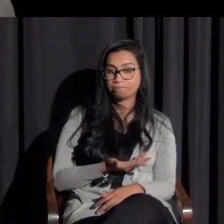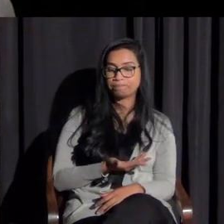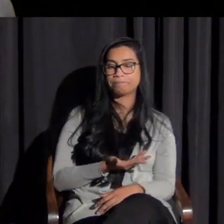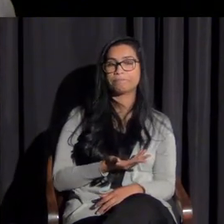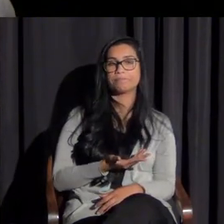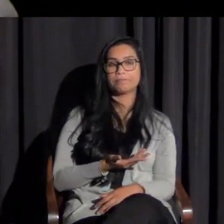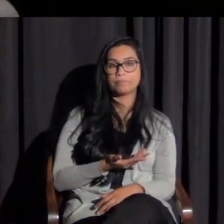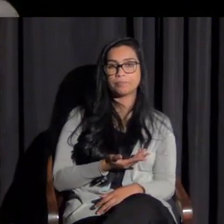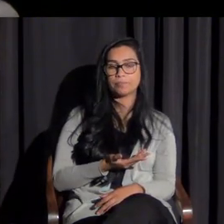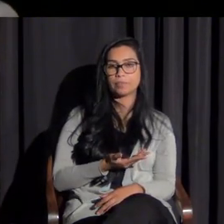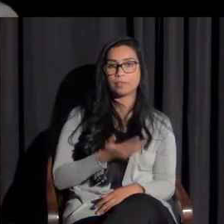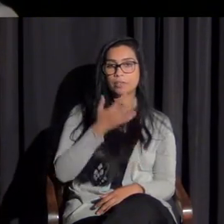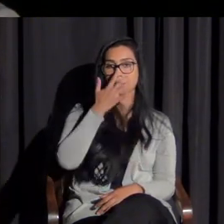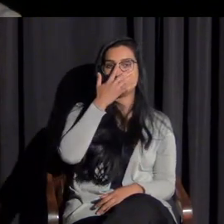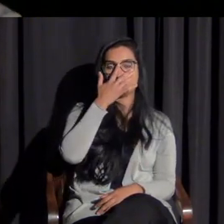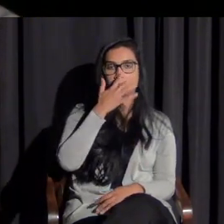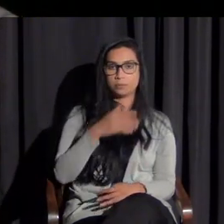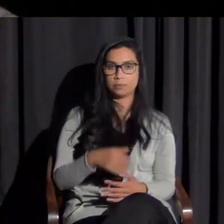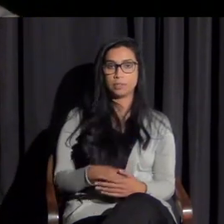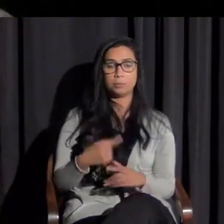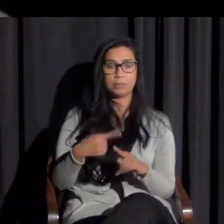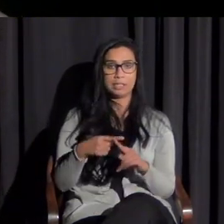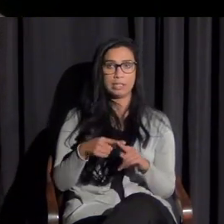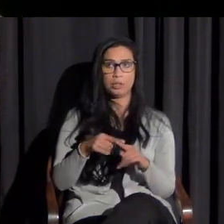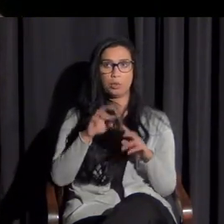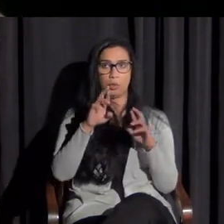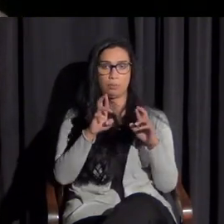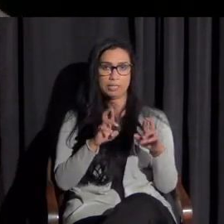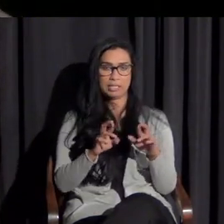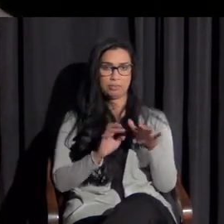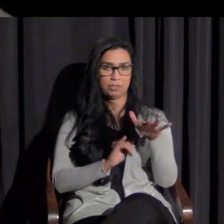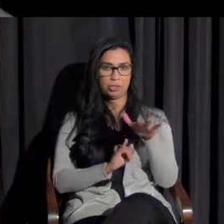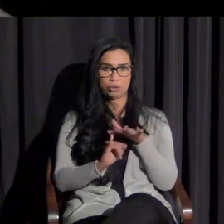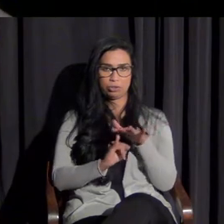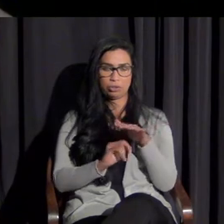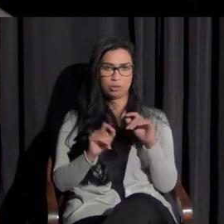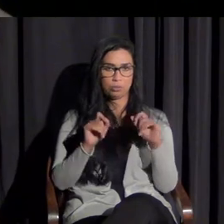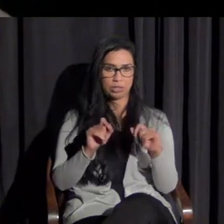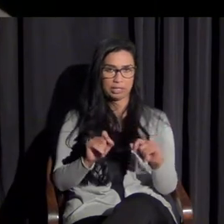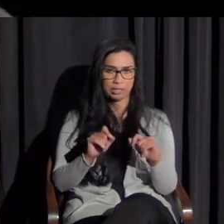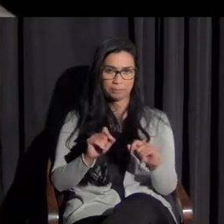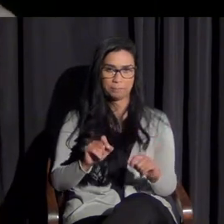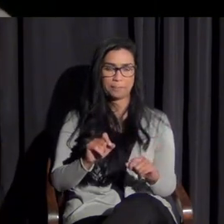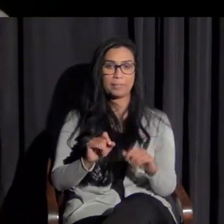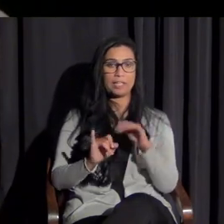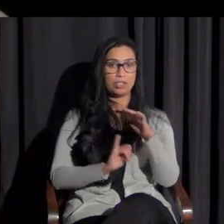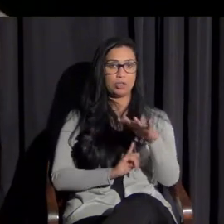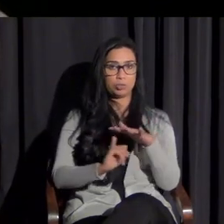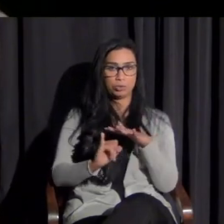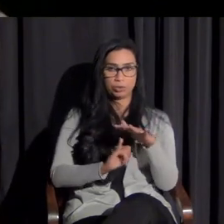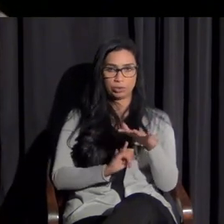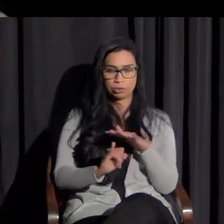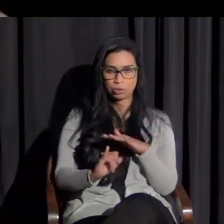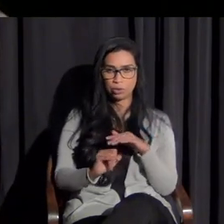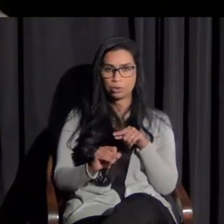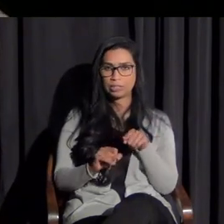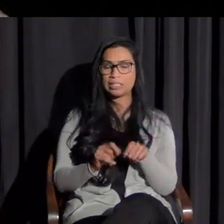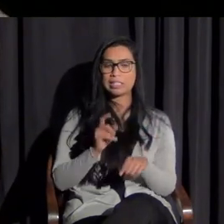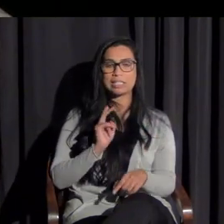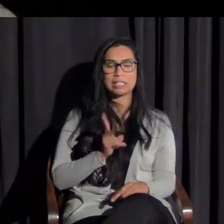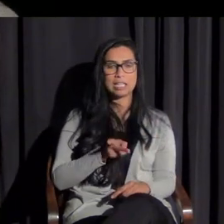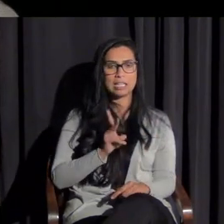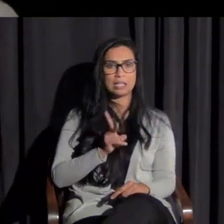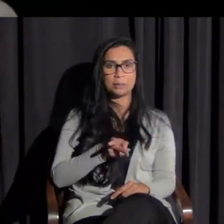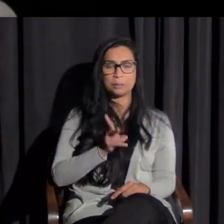Quando eu fiz as observações também nessas instituições, né, de educação infantil e dos anos iniciais do ensino